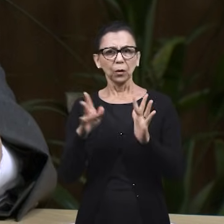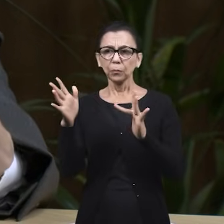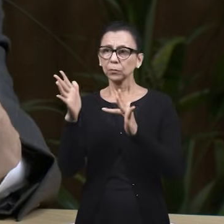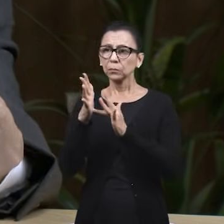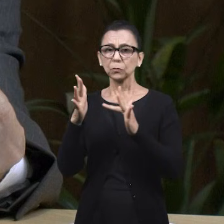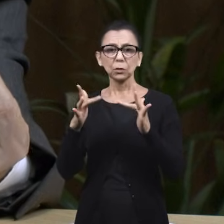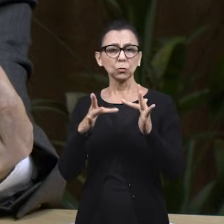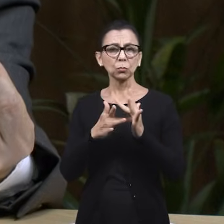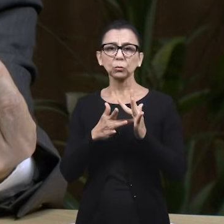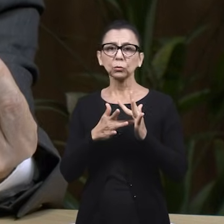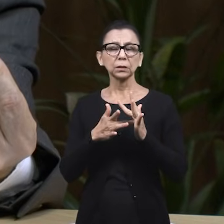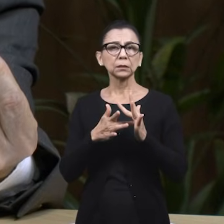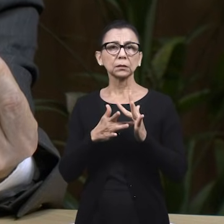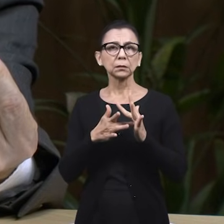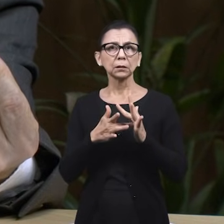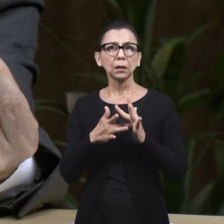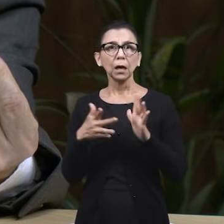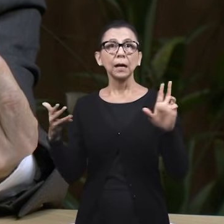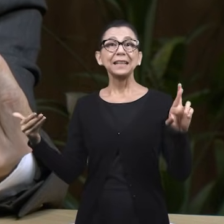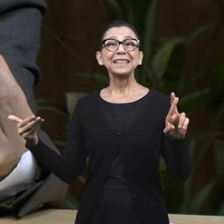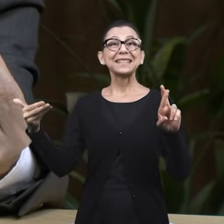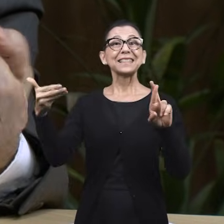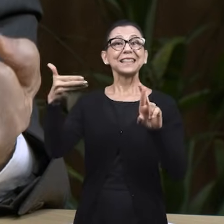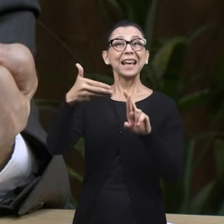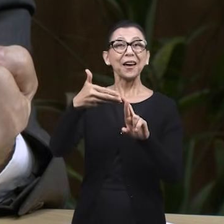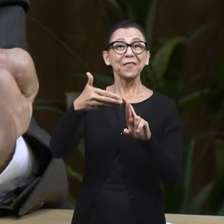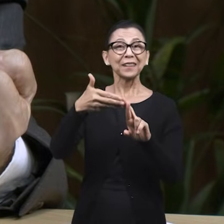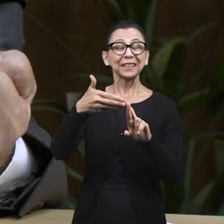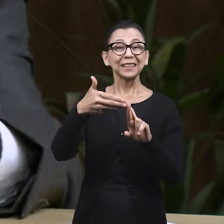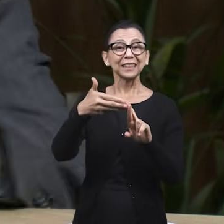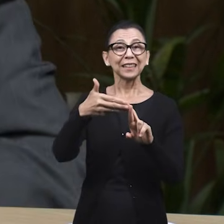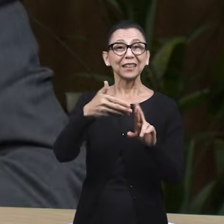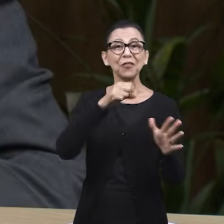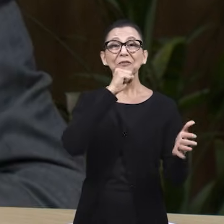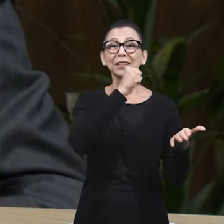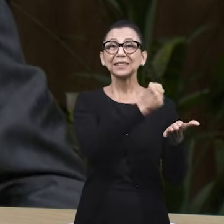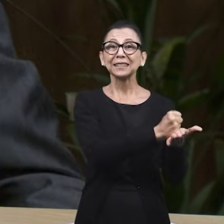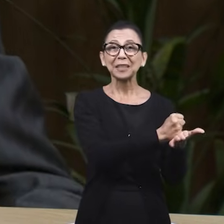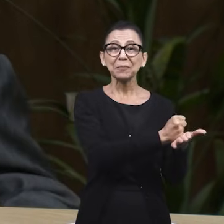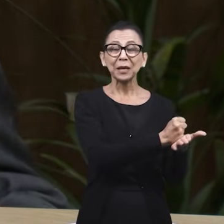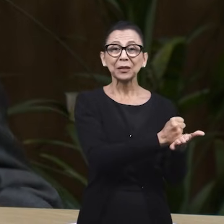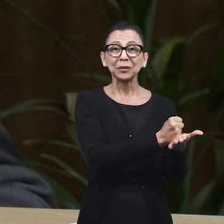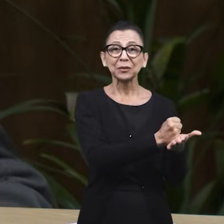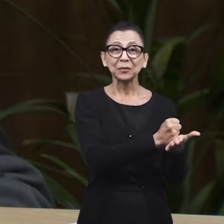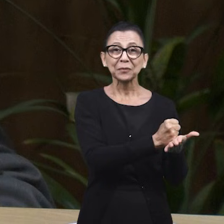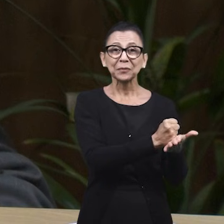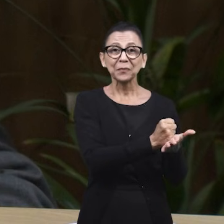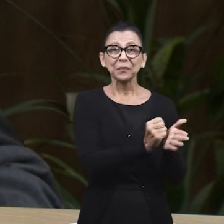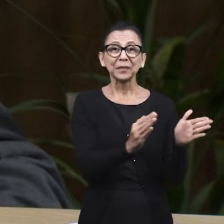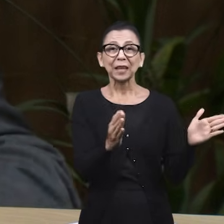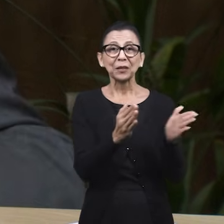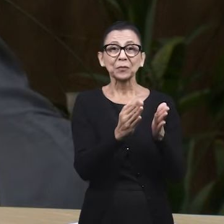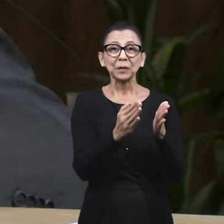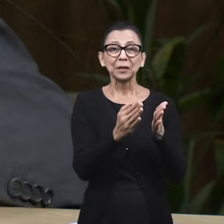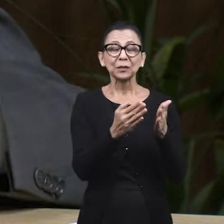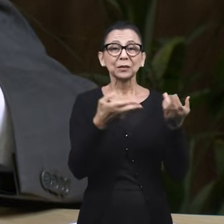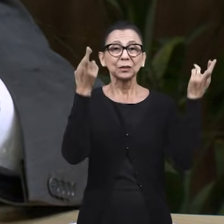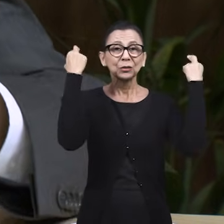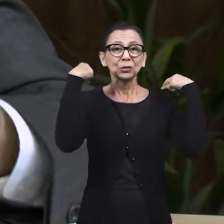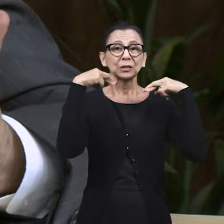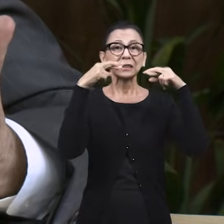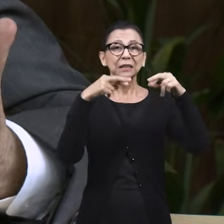fazia remissão aos holocaustos do Velho Testamento. Isso não está escrito. Mas Deus